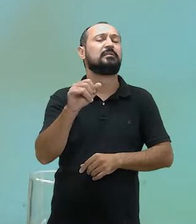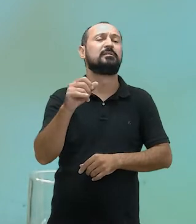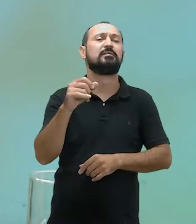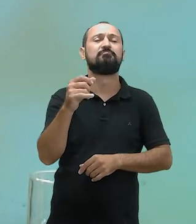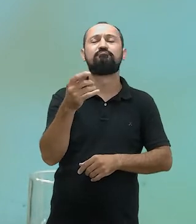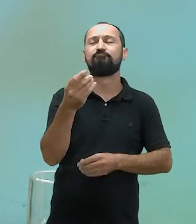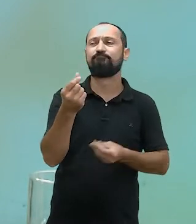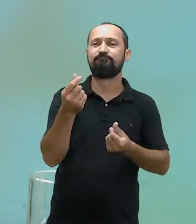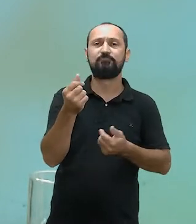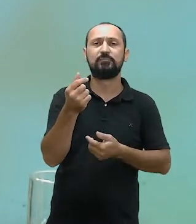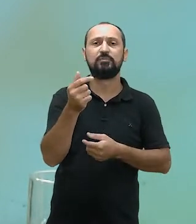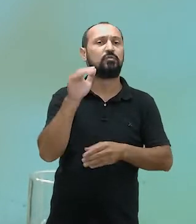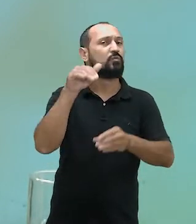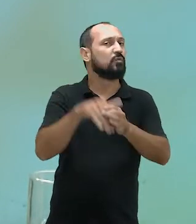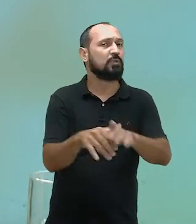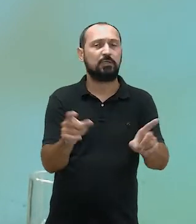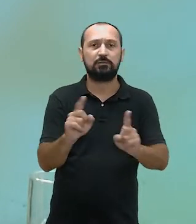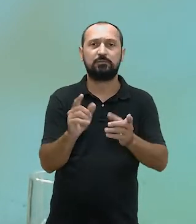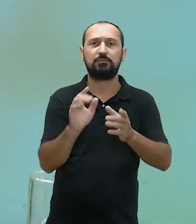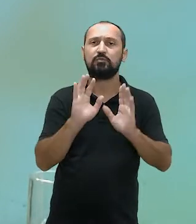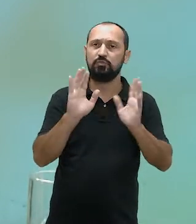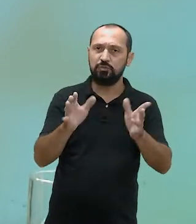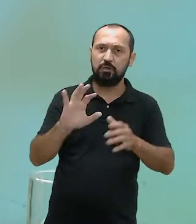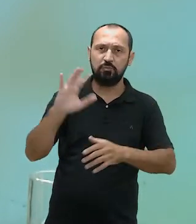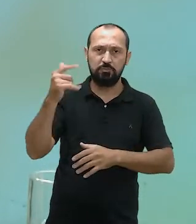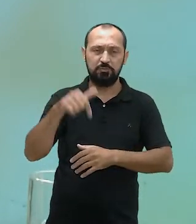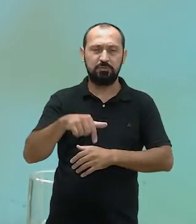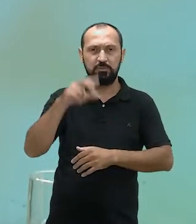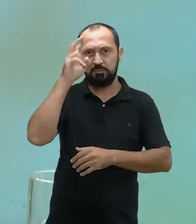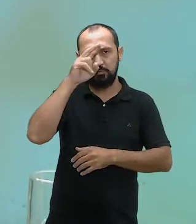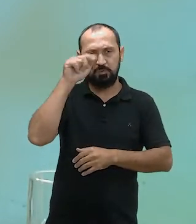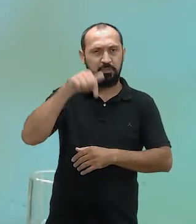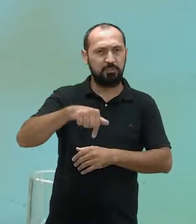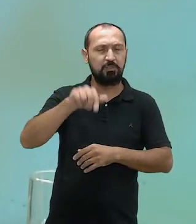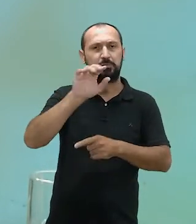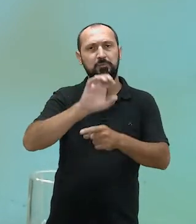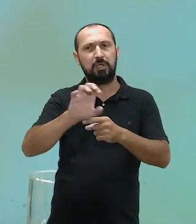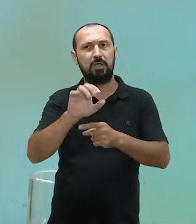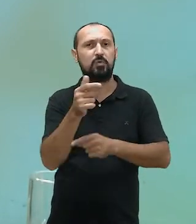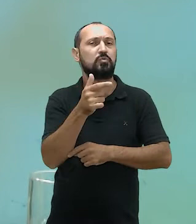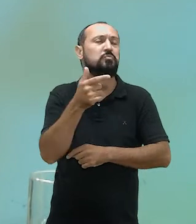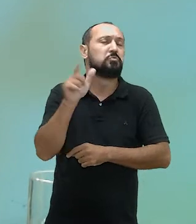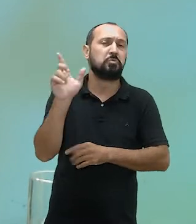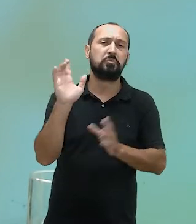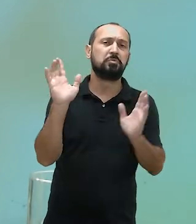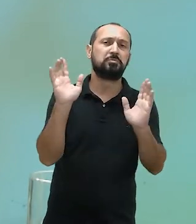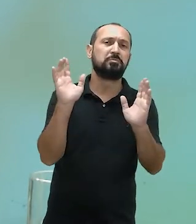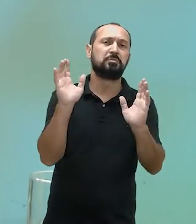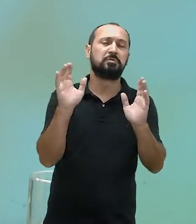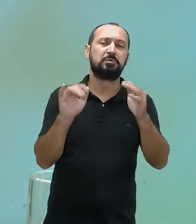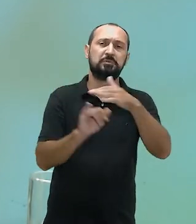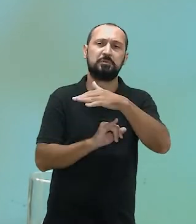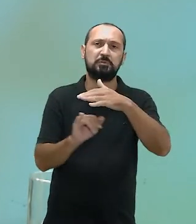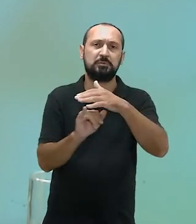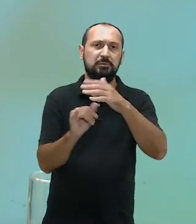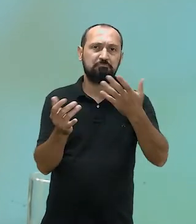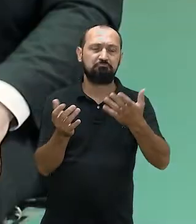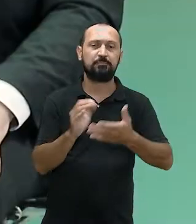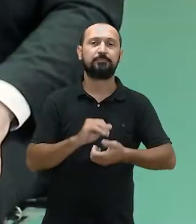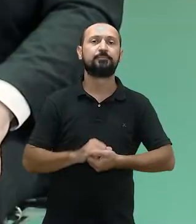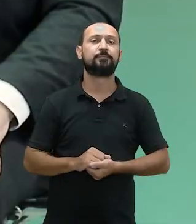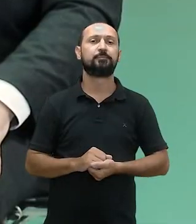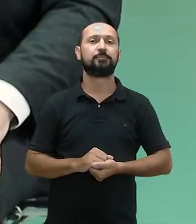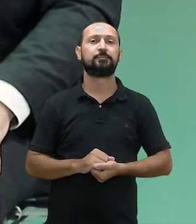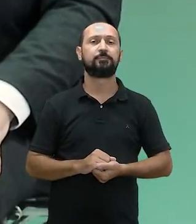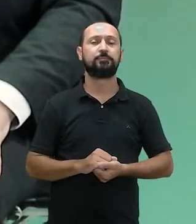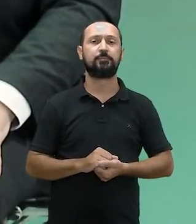se acabar de não votar isso? Isso já aconteceu uma vez na história, não só do nosso estado, mas de alguma outra entidade da federação?